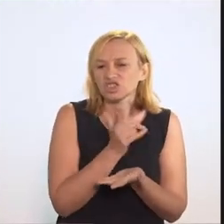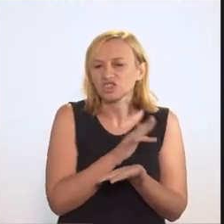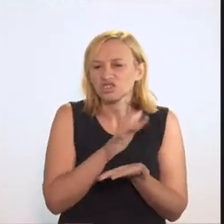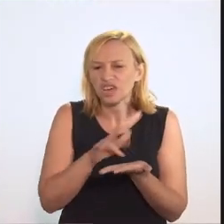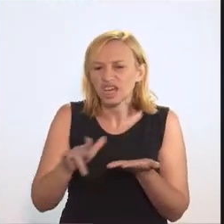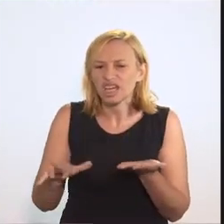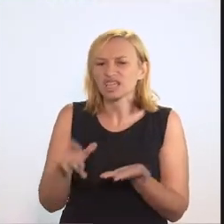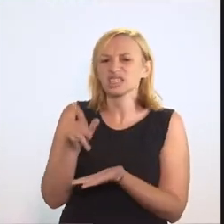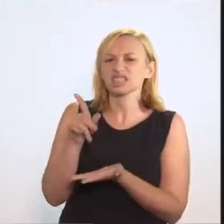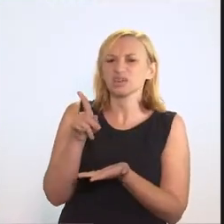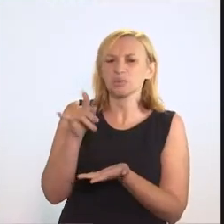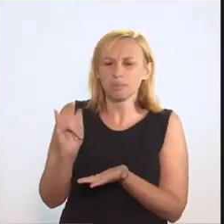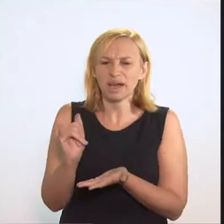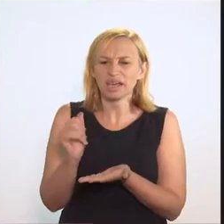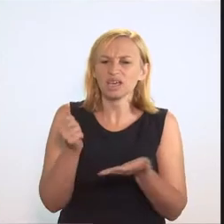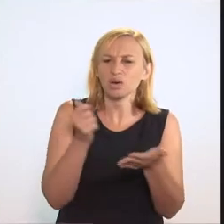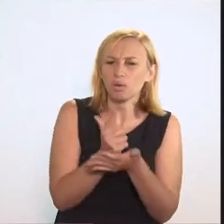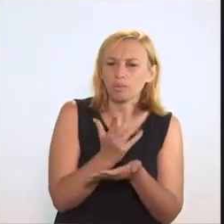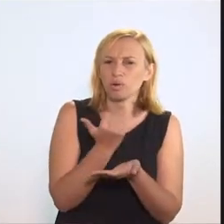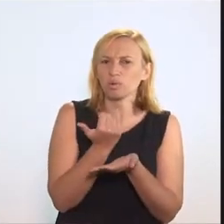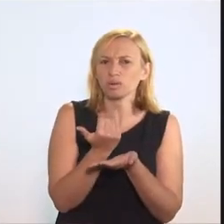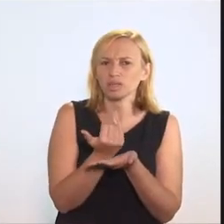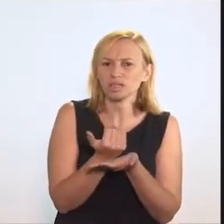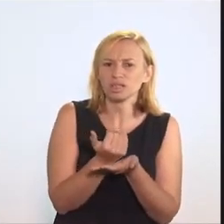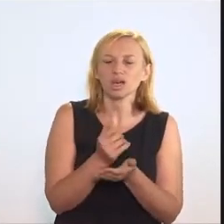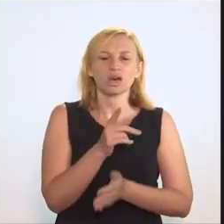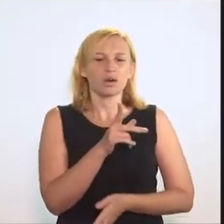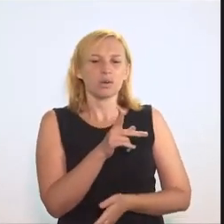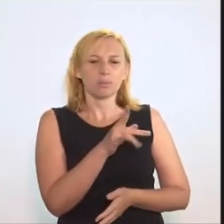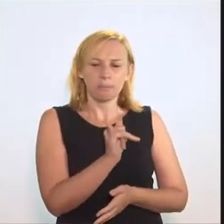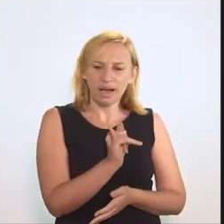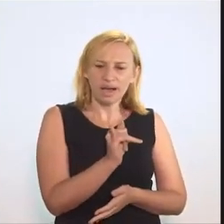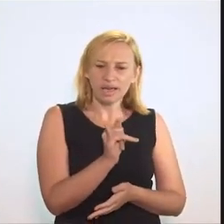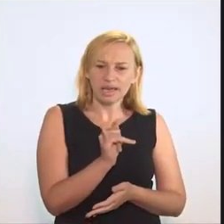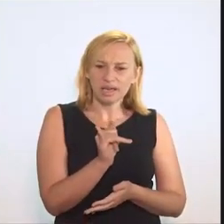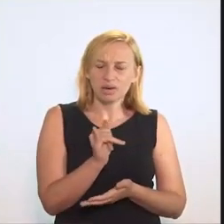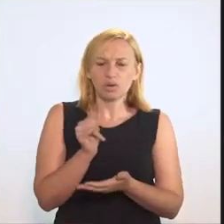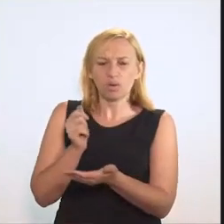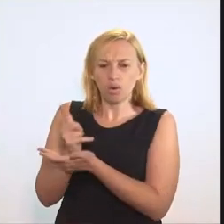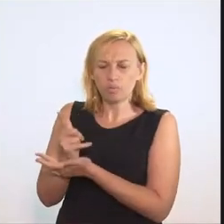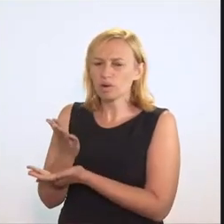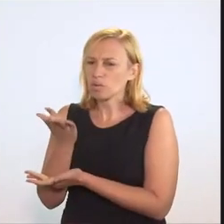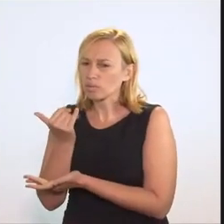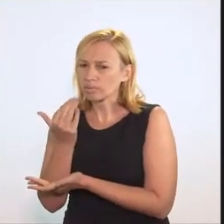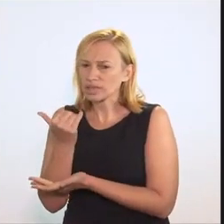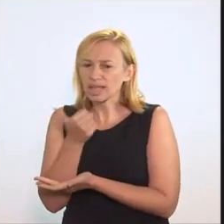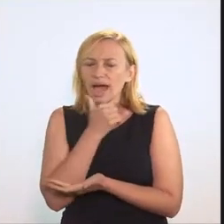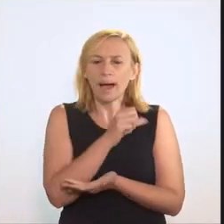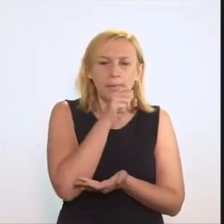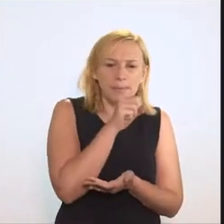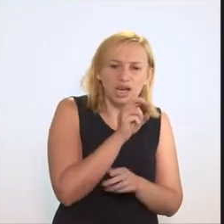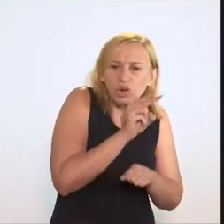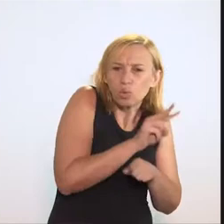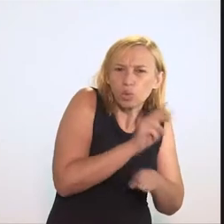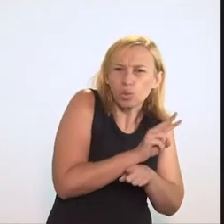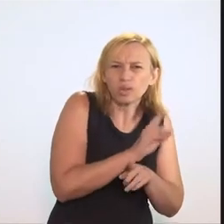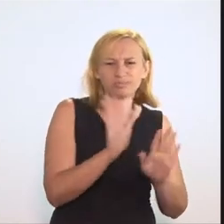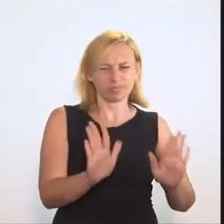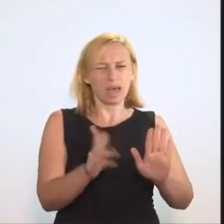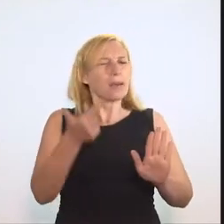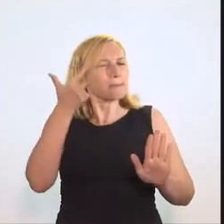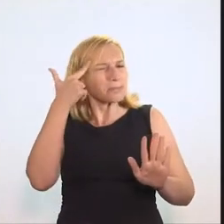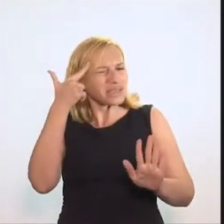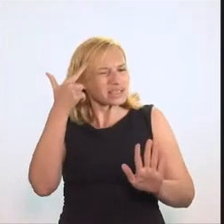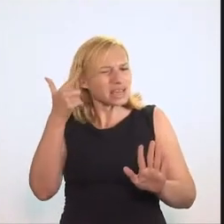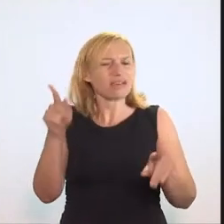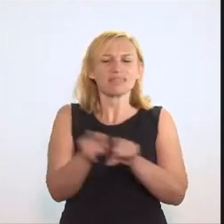de verbas seria do masculino, né? Quando se tem lá a família, o pai, a mãe e o filho. É, será que não está na hora